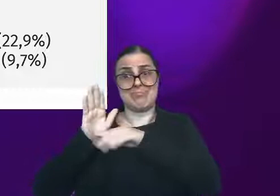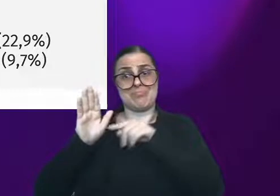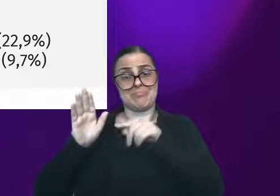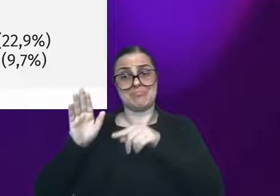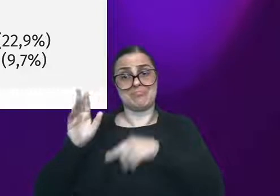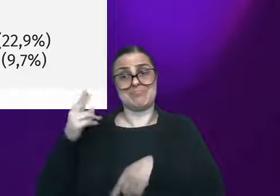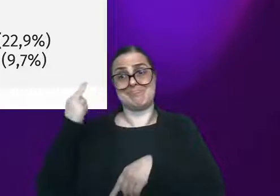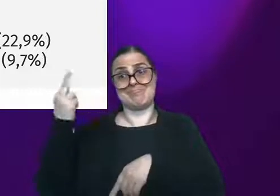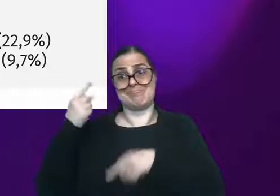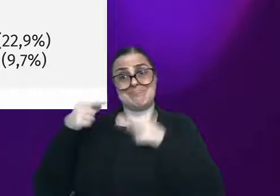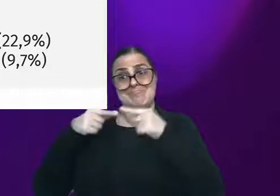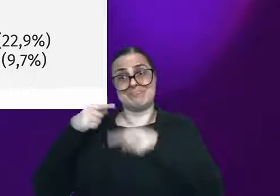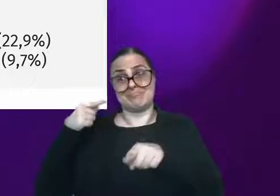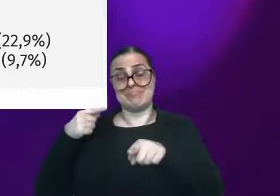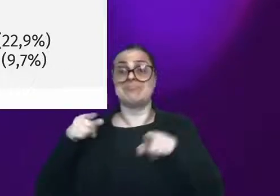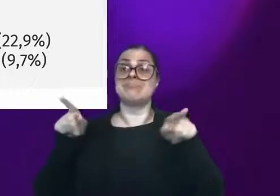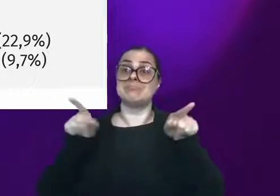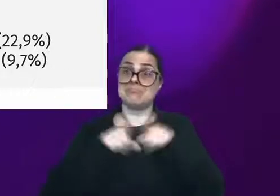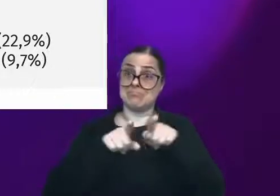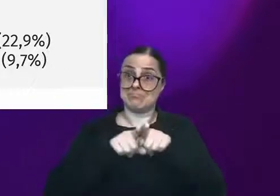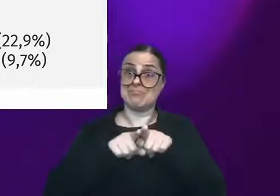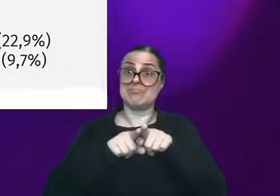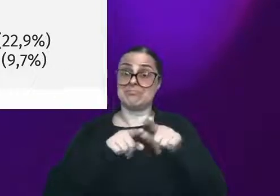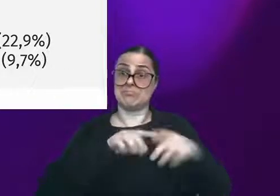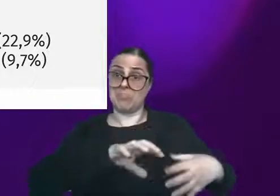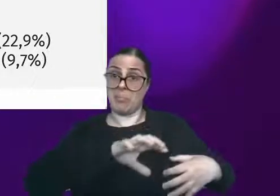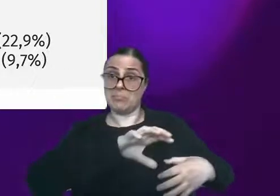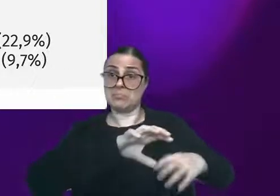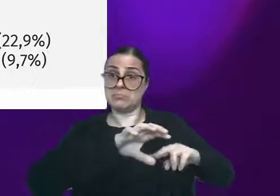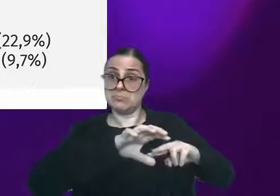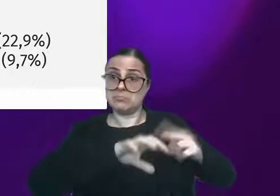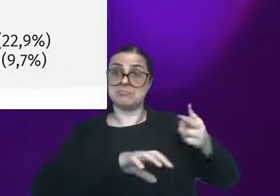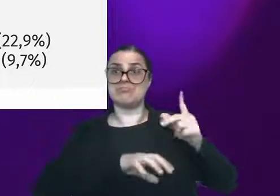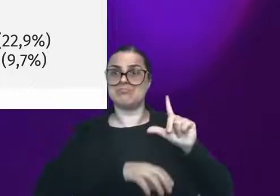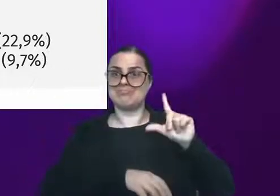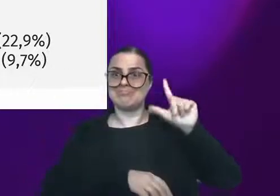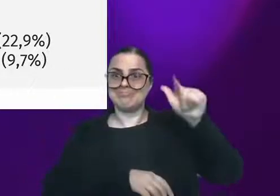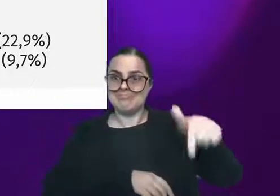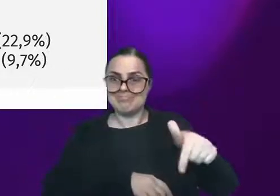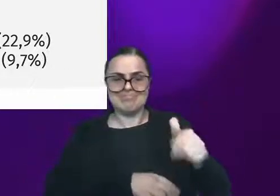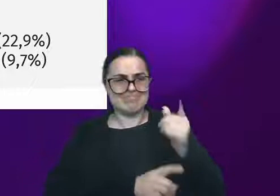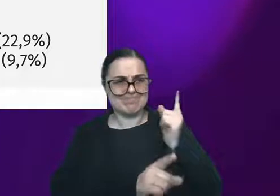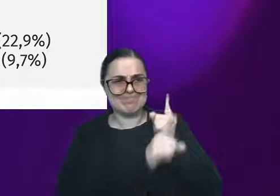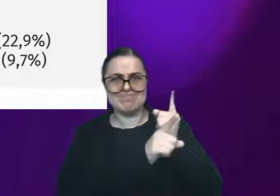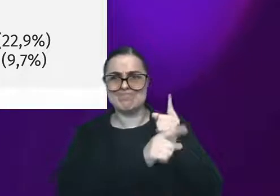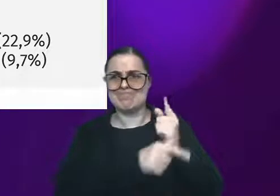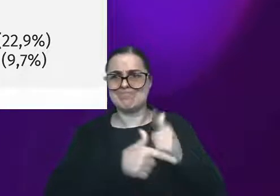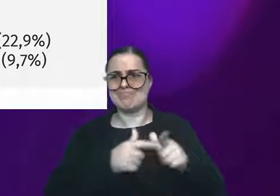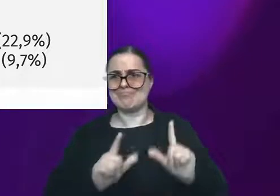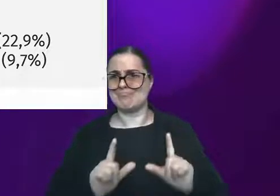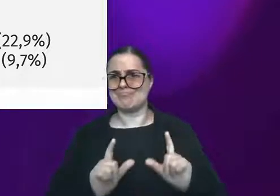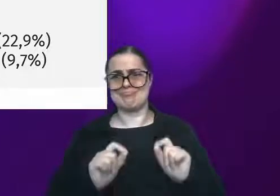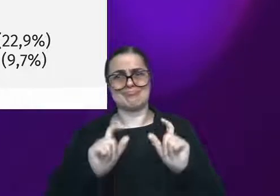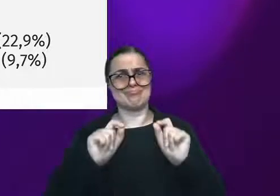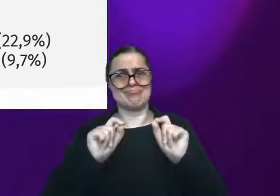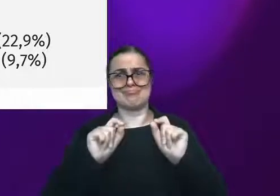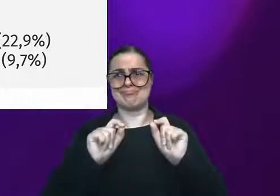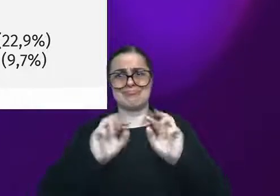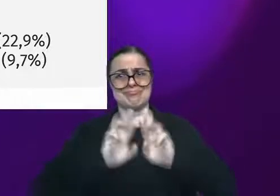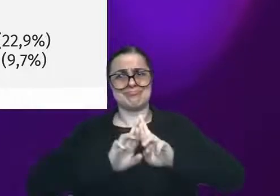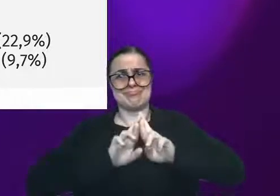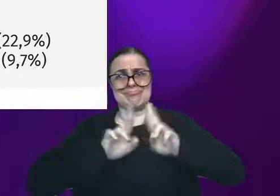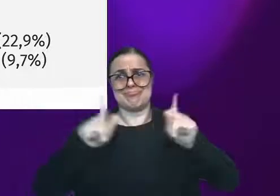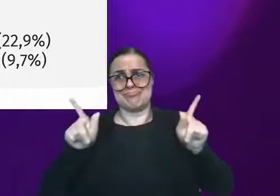acaba encontrando no pós-transplante uma situação oncológica diversa daquela